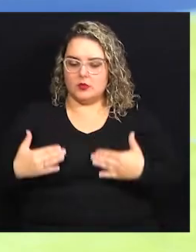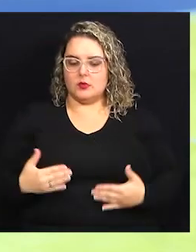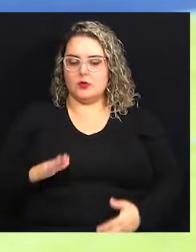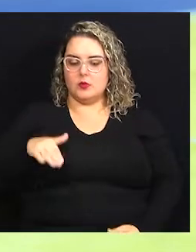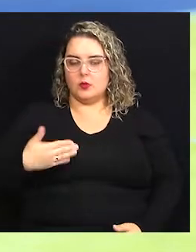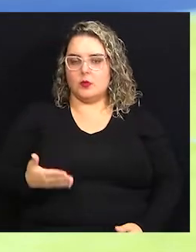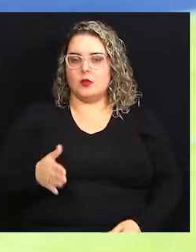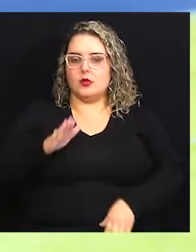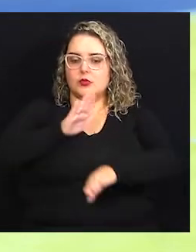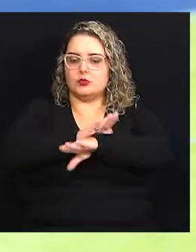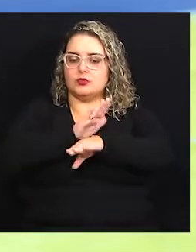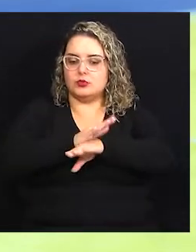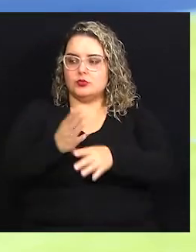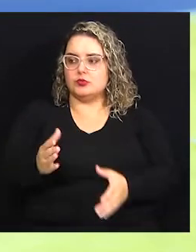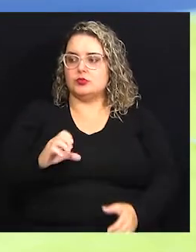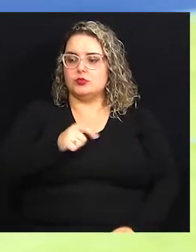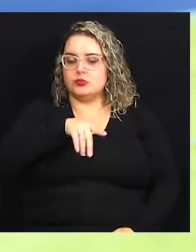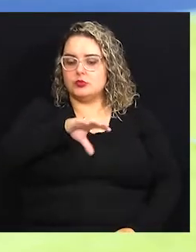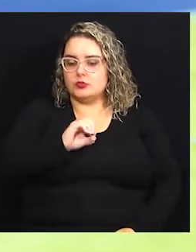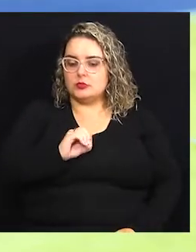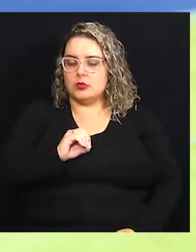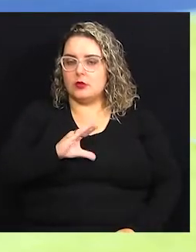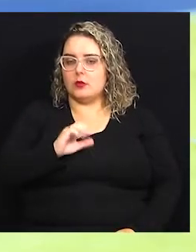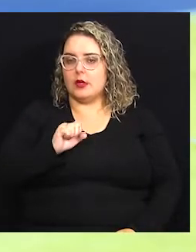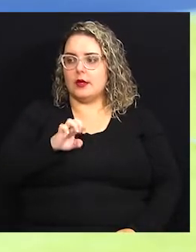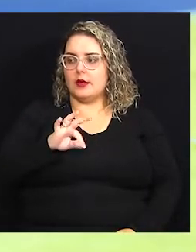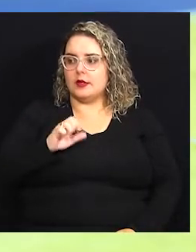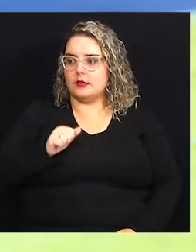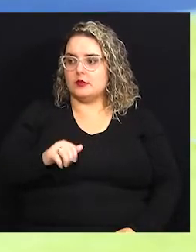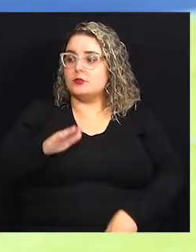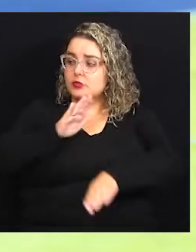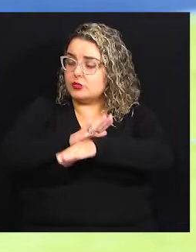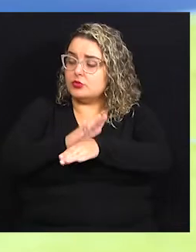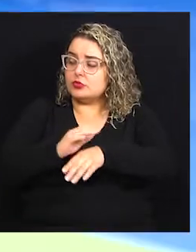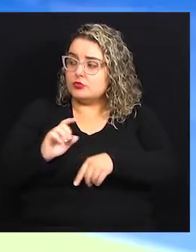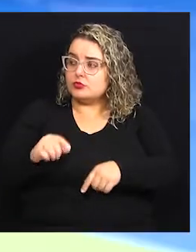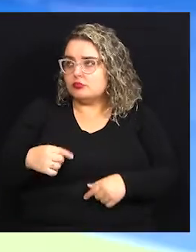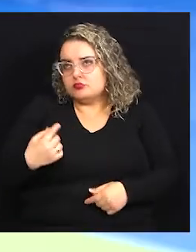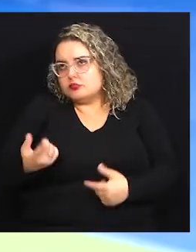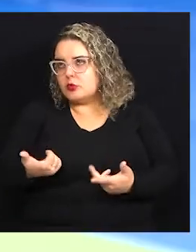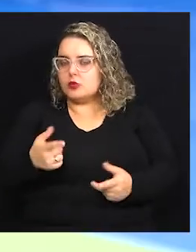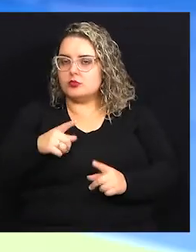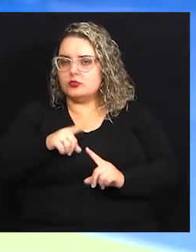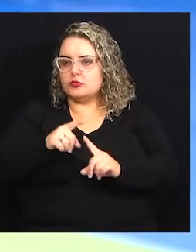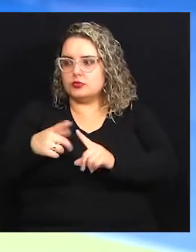como auxiliar na equipe do São Caetano, te ajudou de alguma maneira?